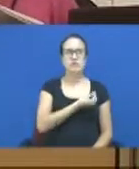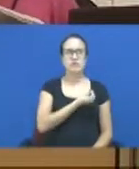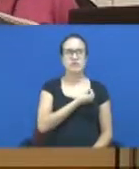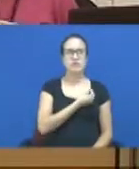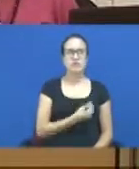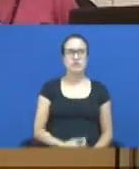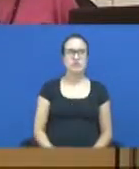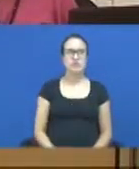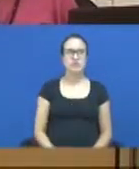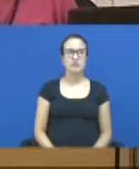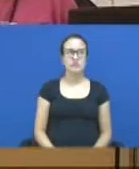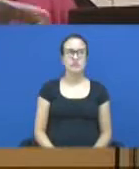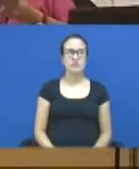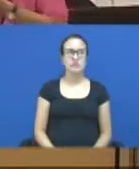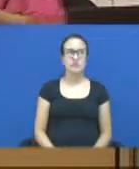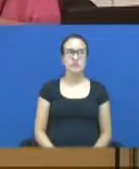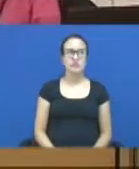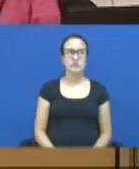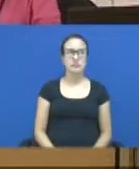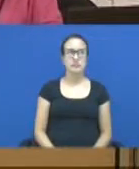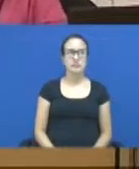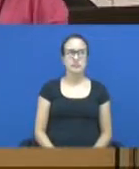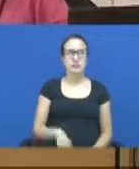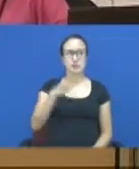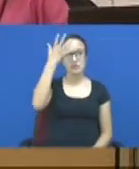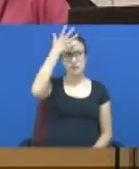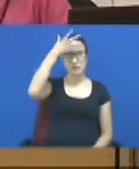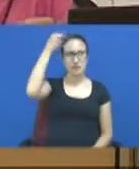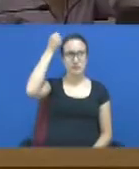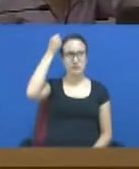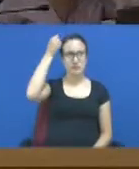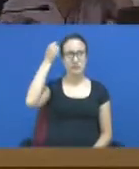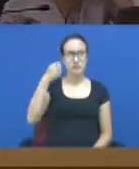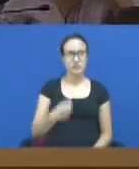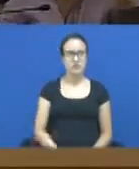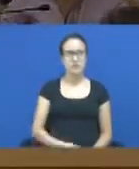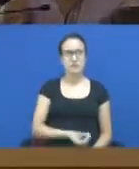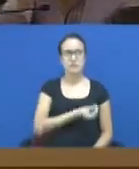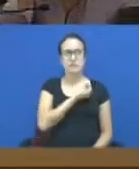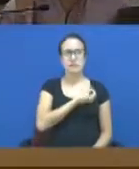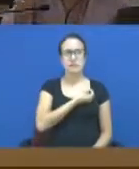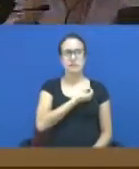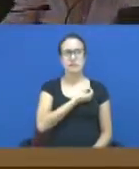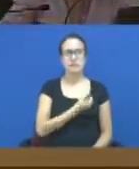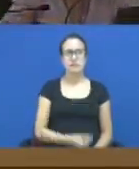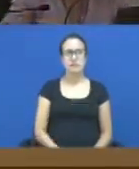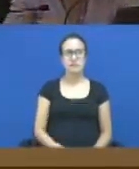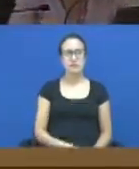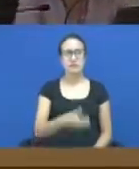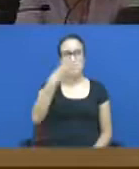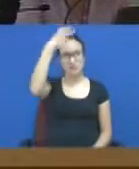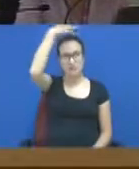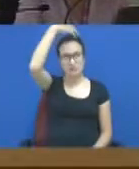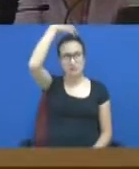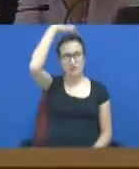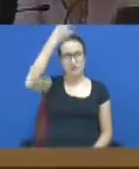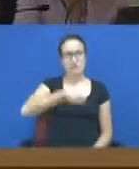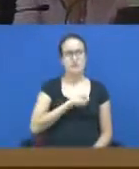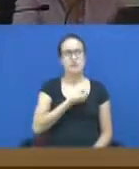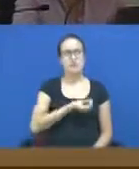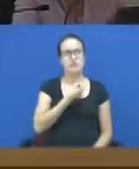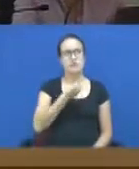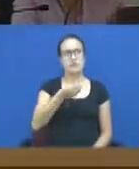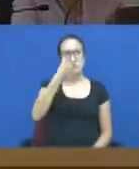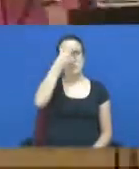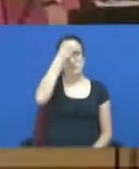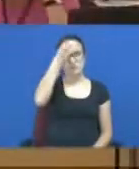excelência. Vereador Antônio Franco Moraes. Presente. Darcy Reis. Presente. Edivaldo Soares.